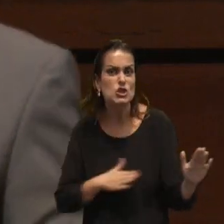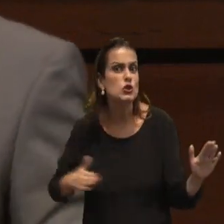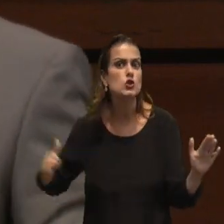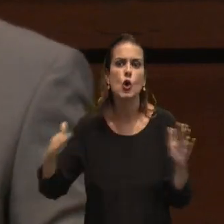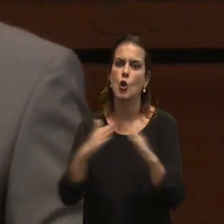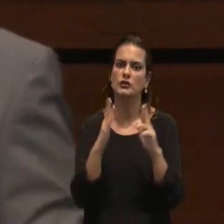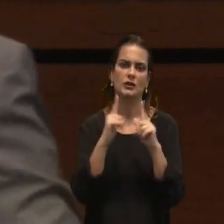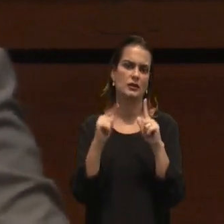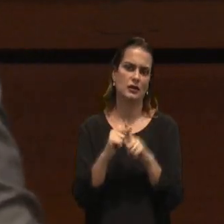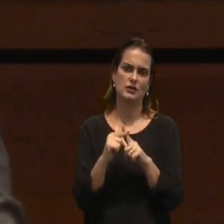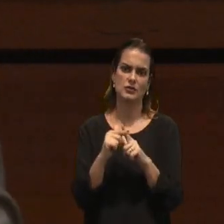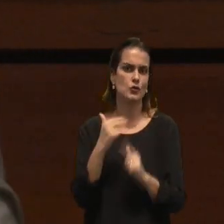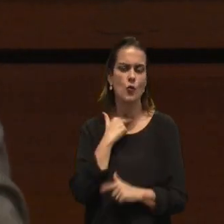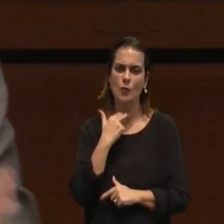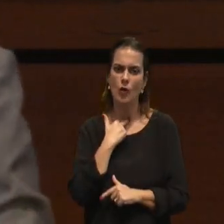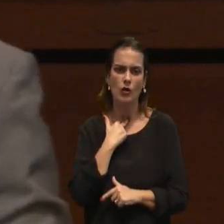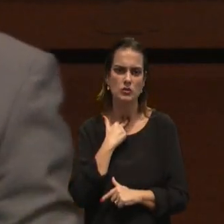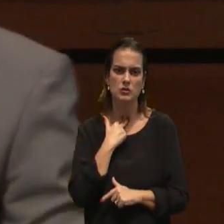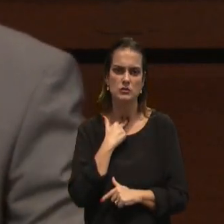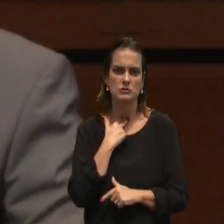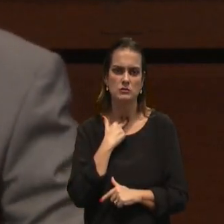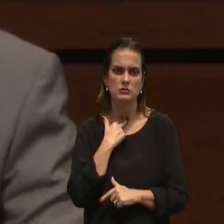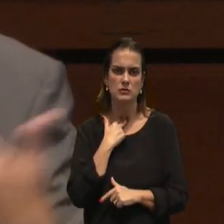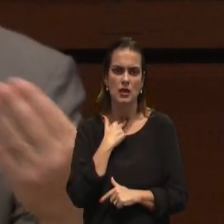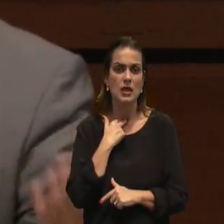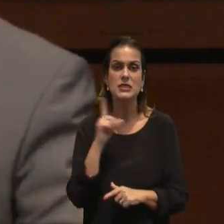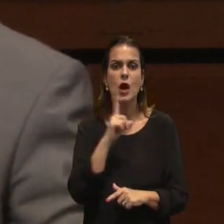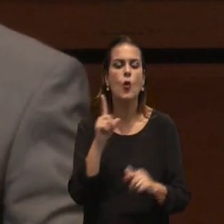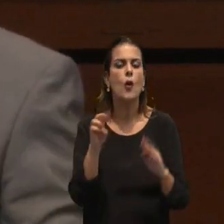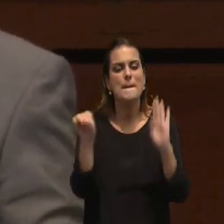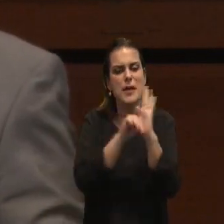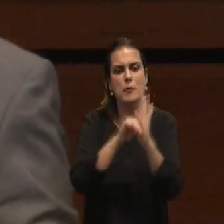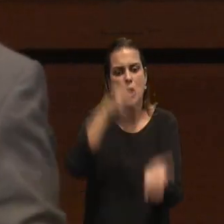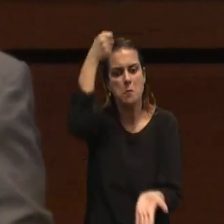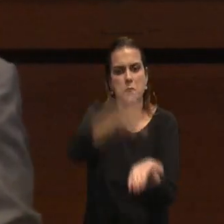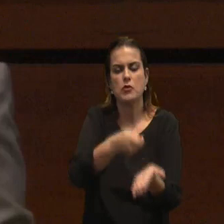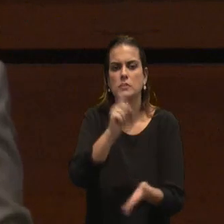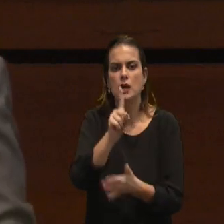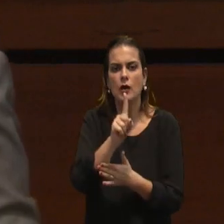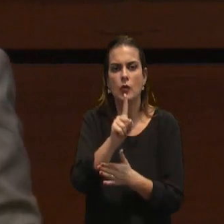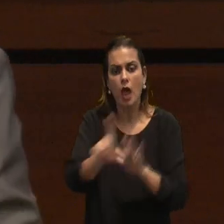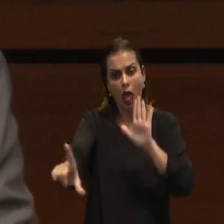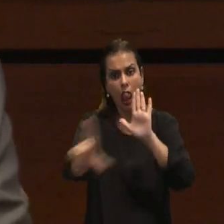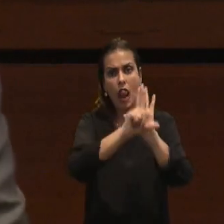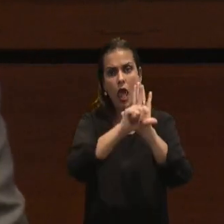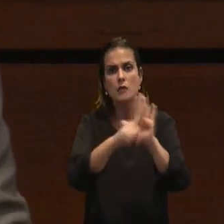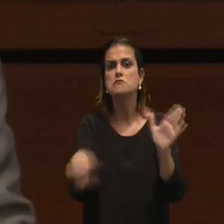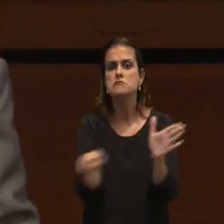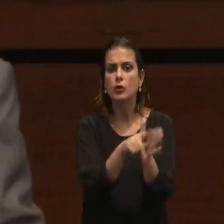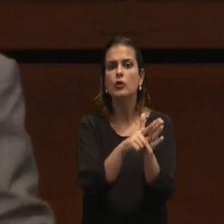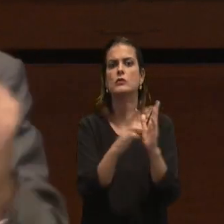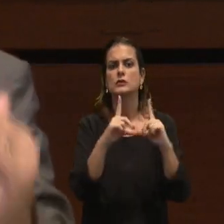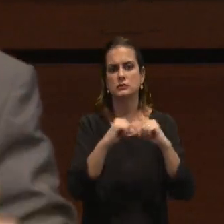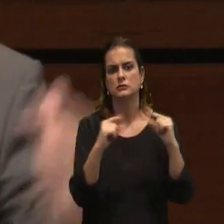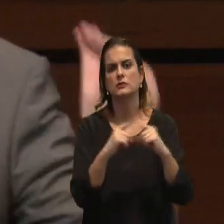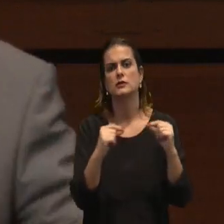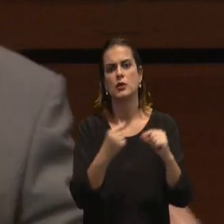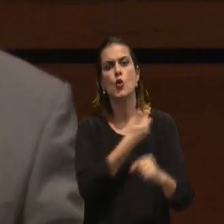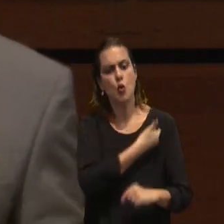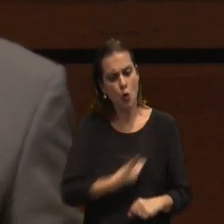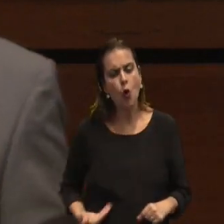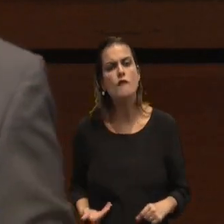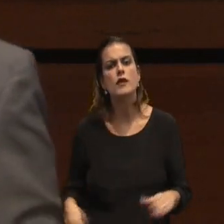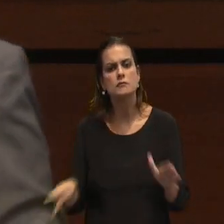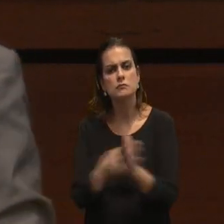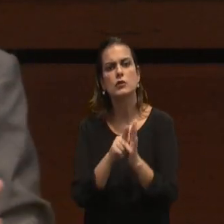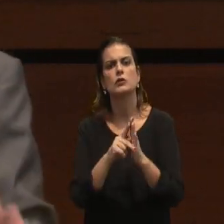é a igreja memorial, e nem é uma determinação que a igreja está trazendo para o seu fiel, não. É uma determinação legal do governo do